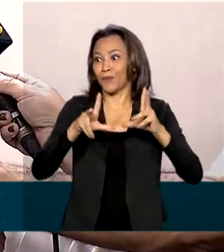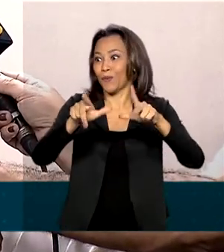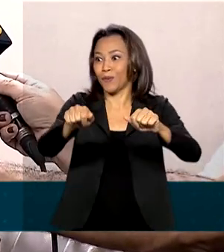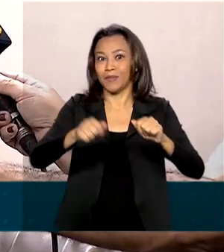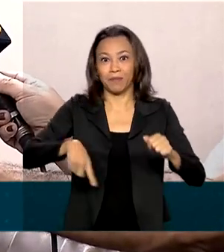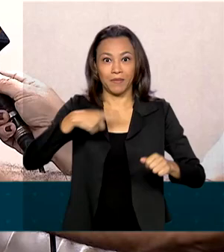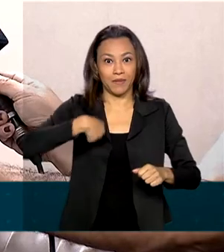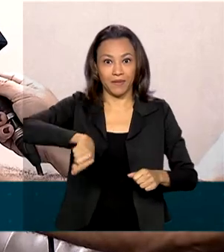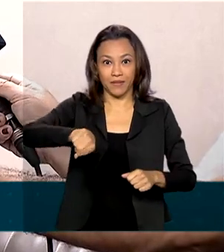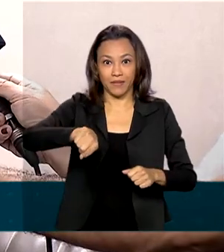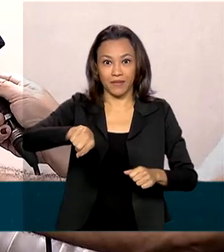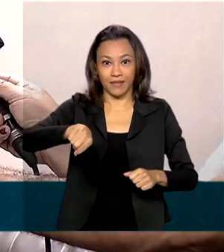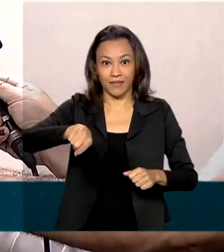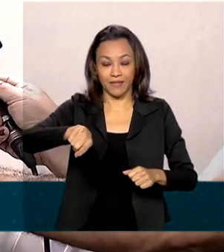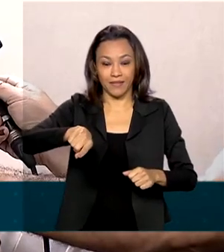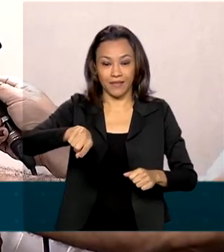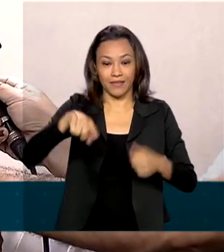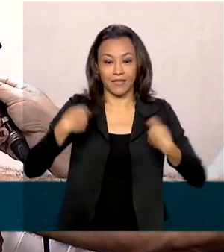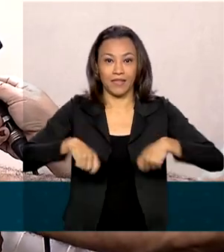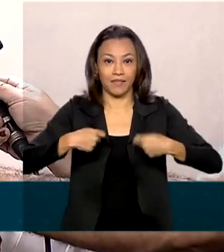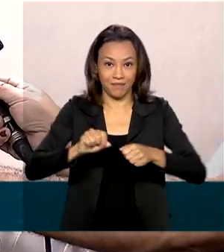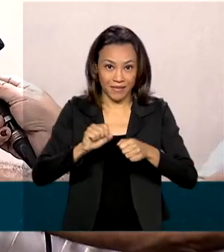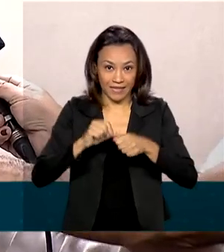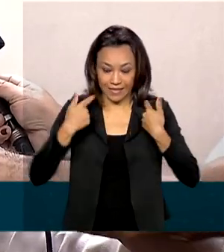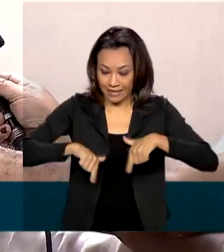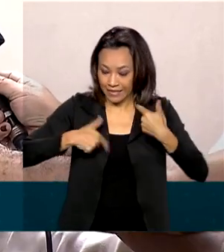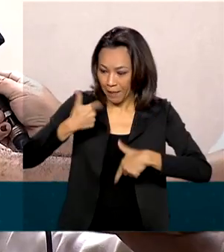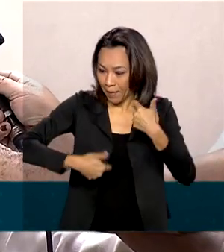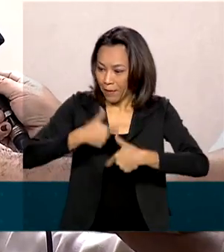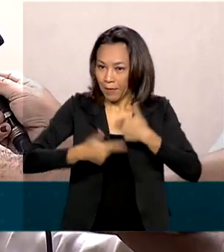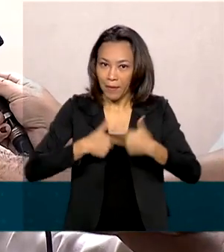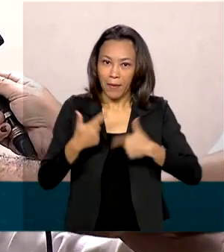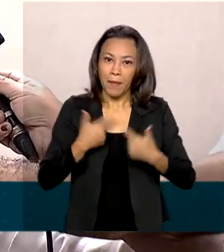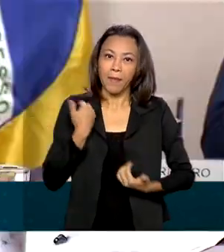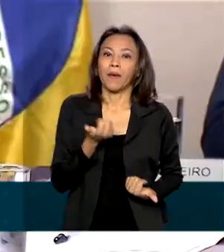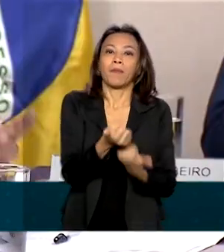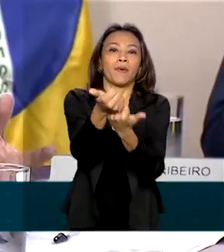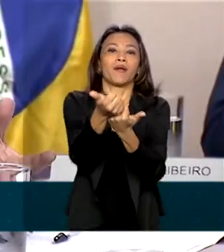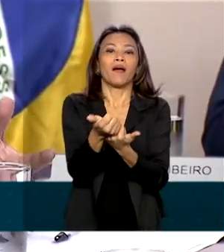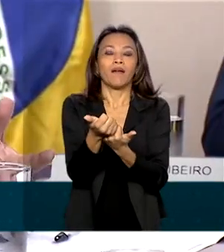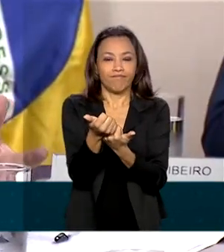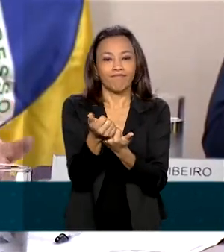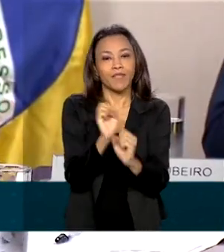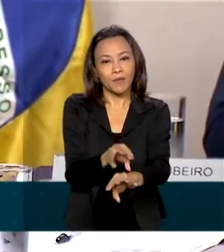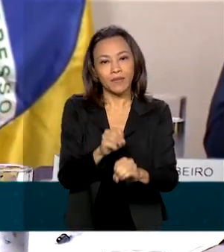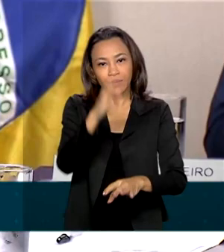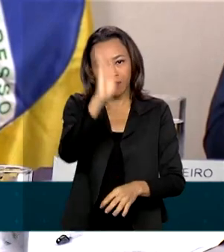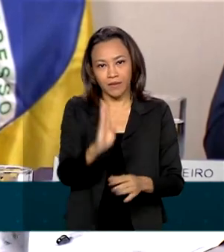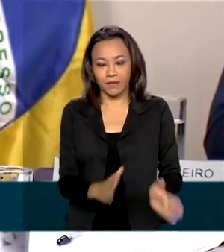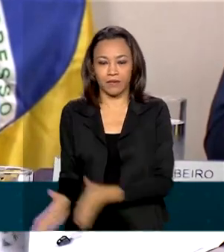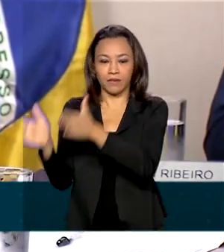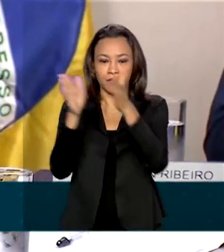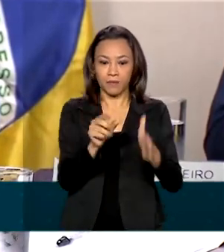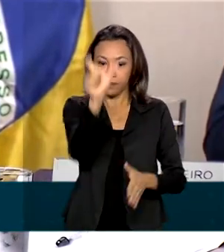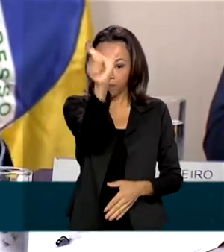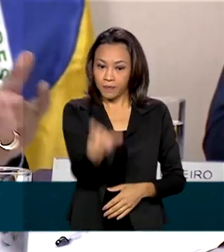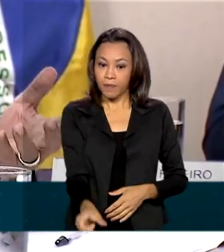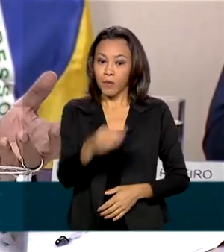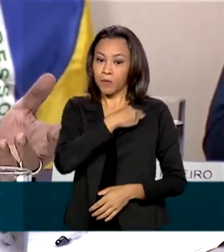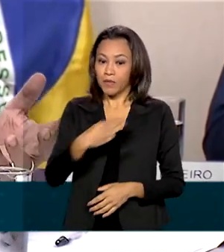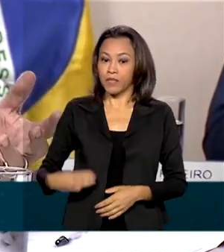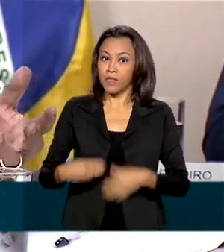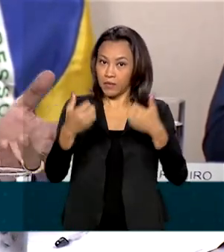que fazer algo a mais para contribuir com a educação no Brasil. O ministro da Educação destacou a importância